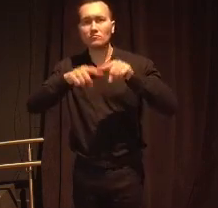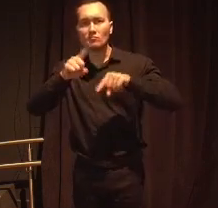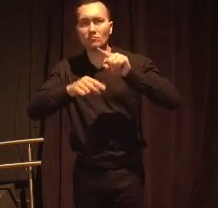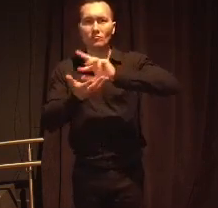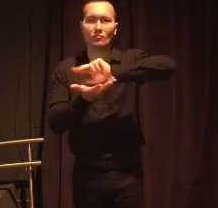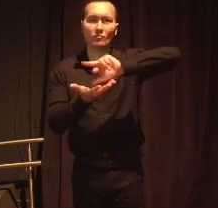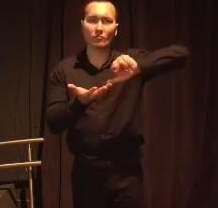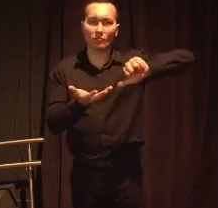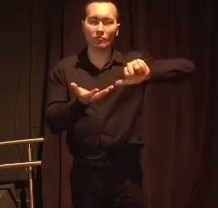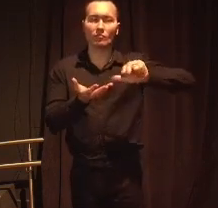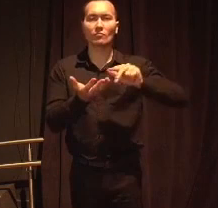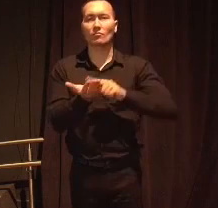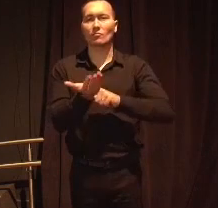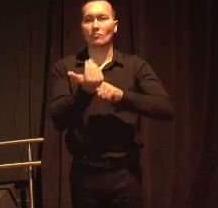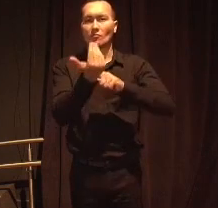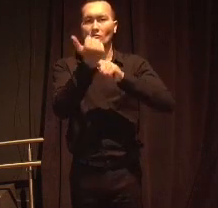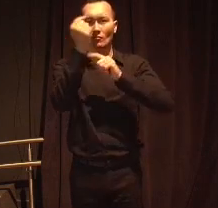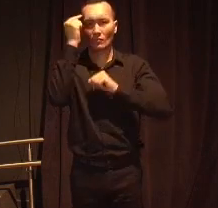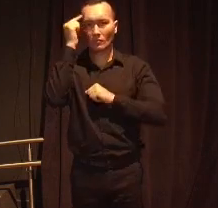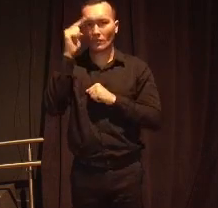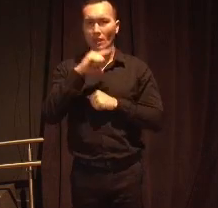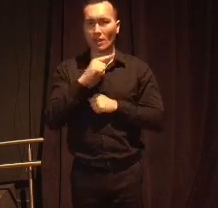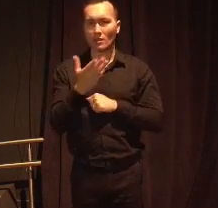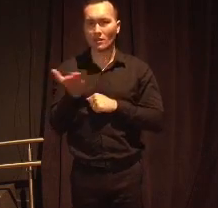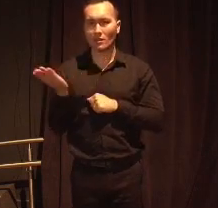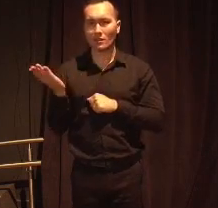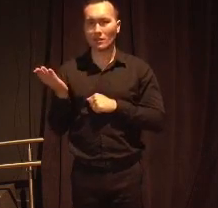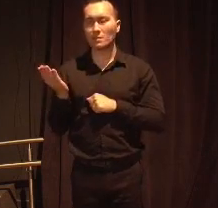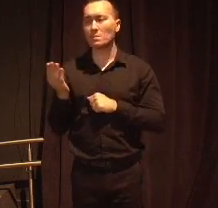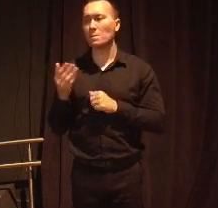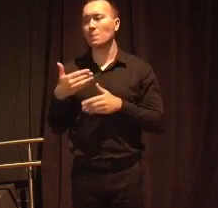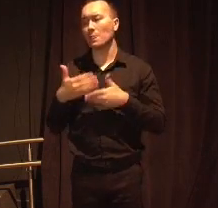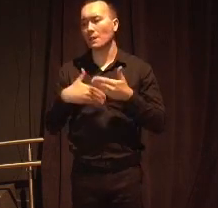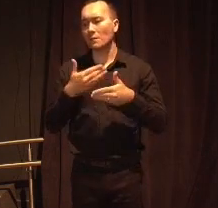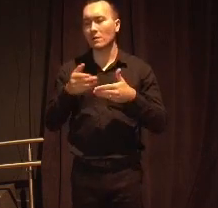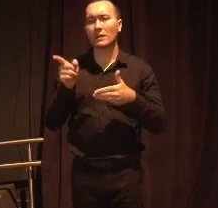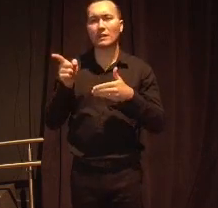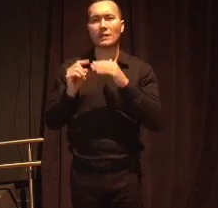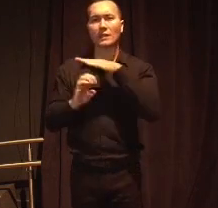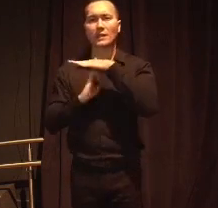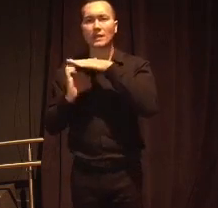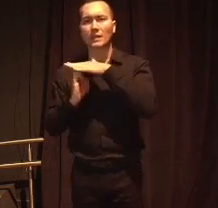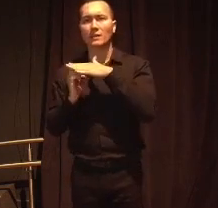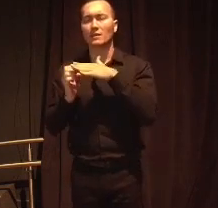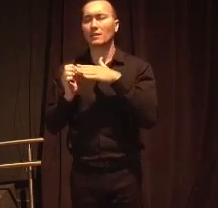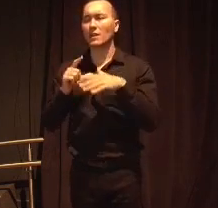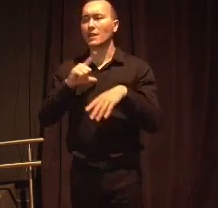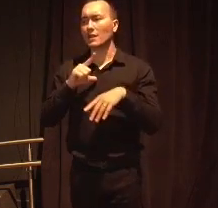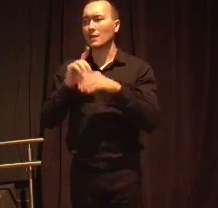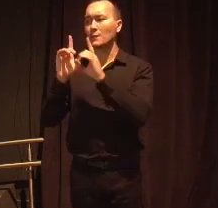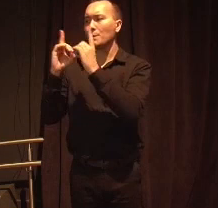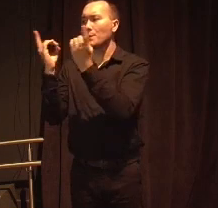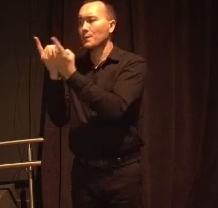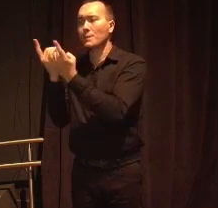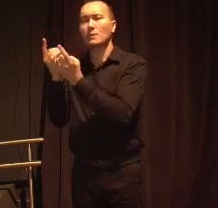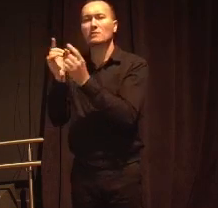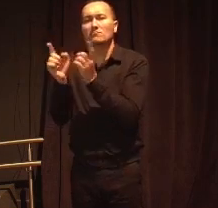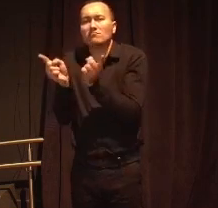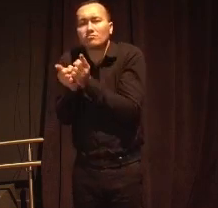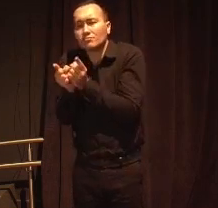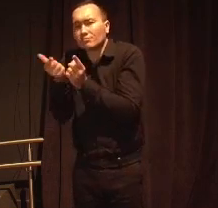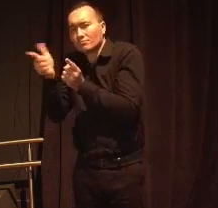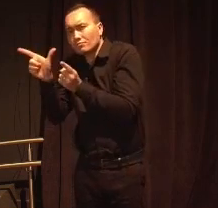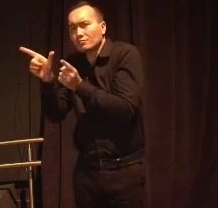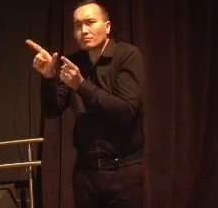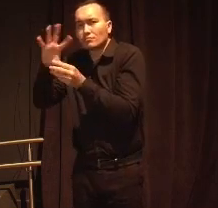famosos puxadinhos, né? E aí é muita coisa para gerenciar, o custo fica muito alto, então a gente tem que tomar só